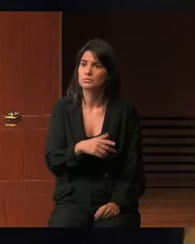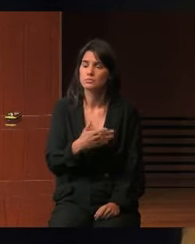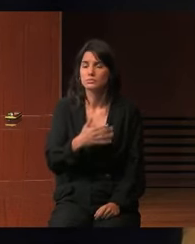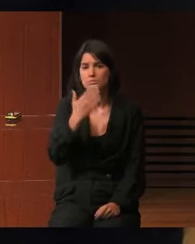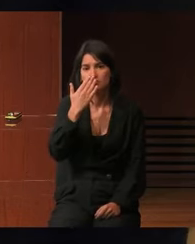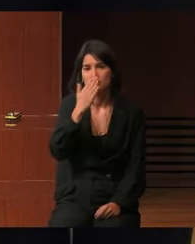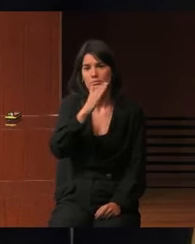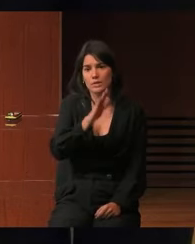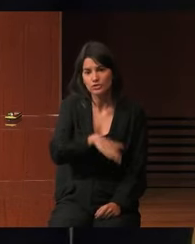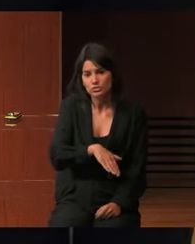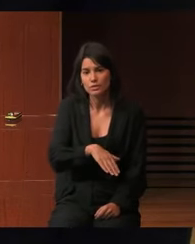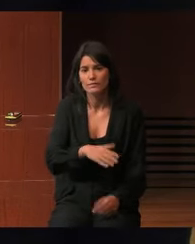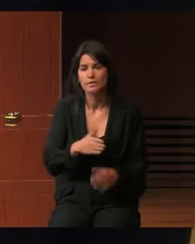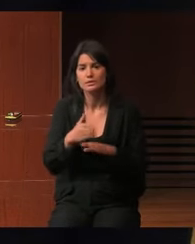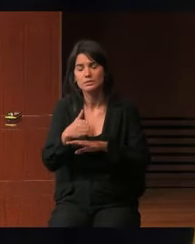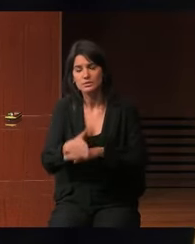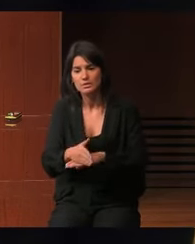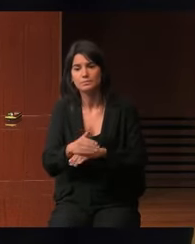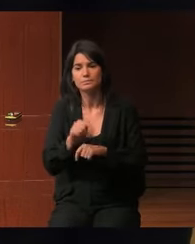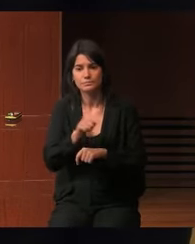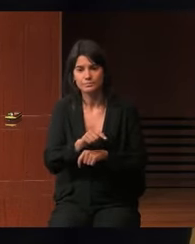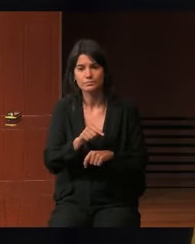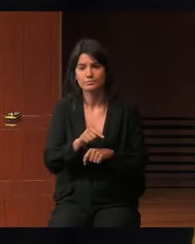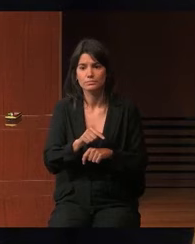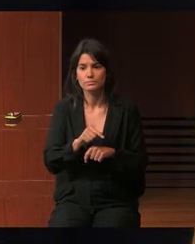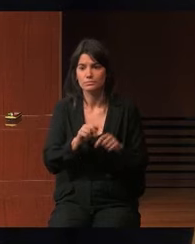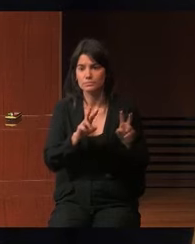de mais novos terem acesso a esse tipo